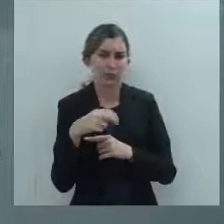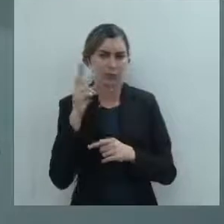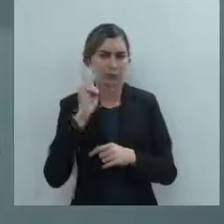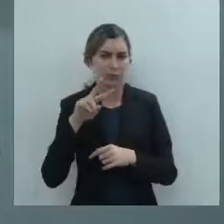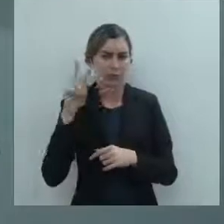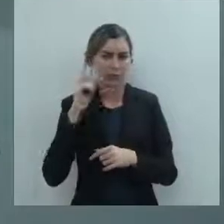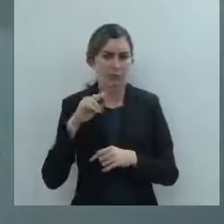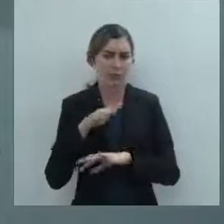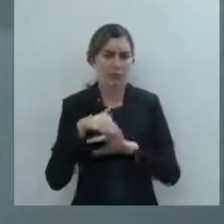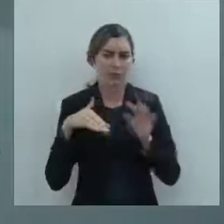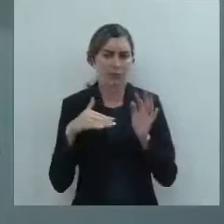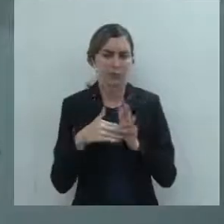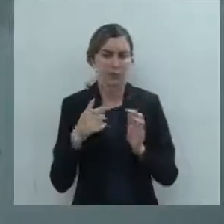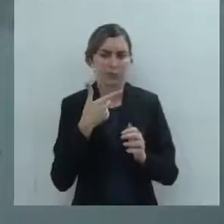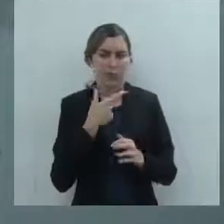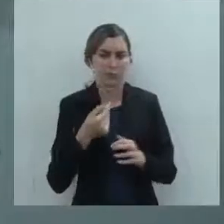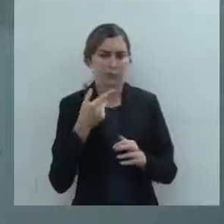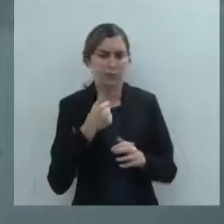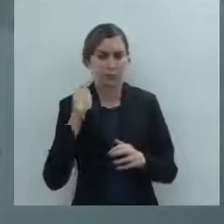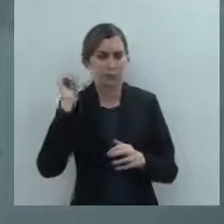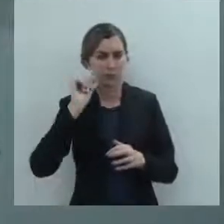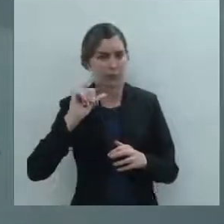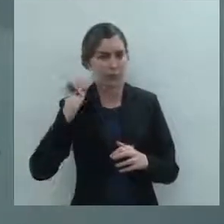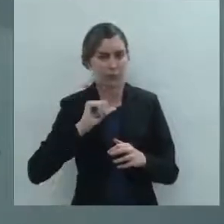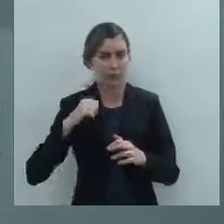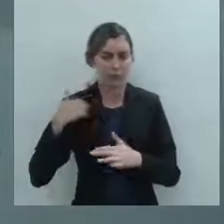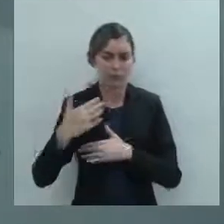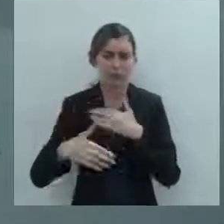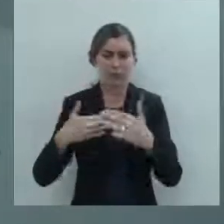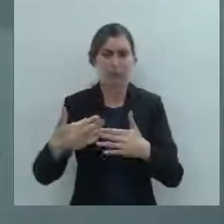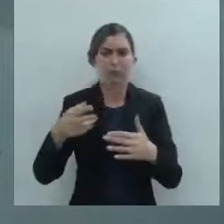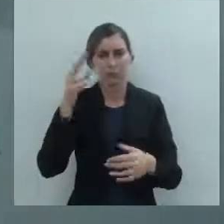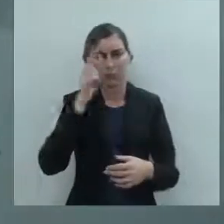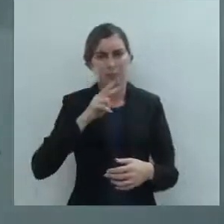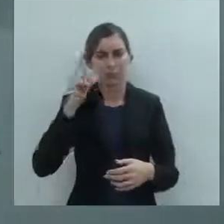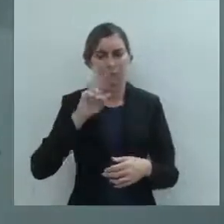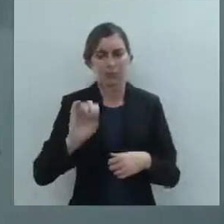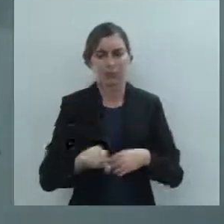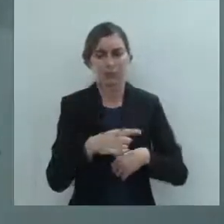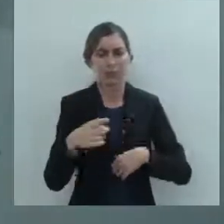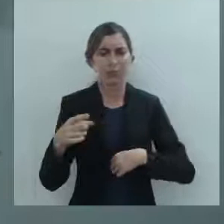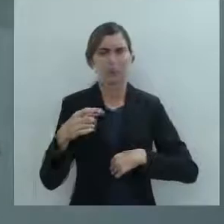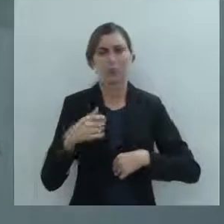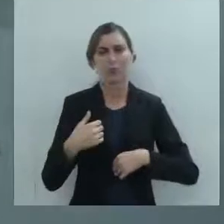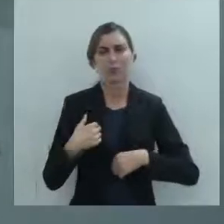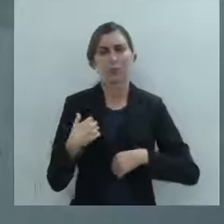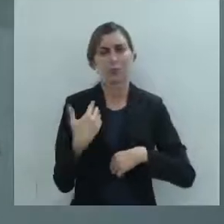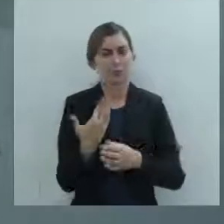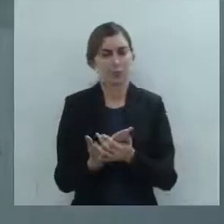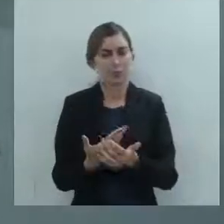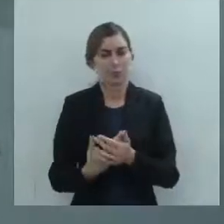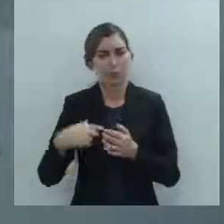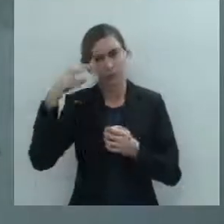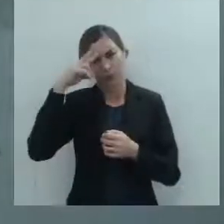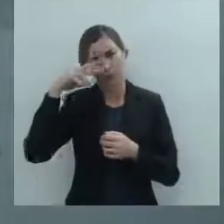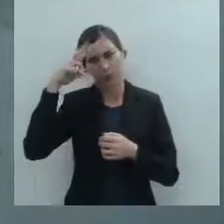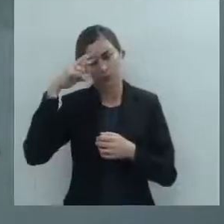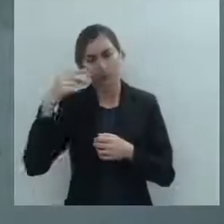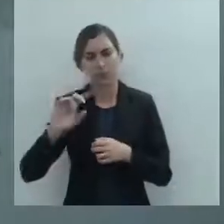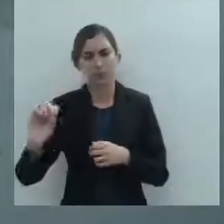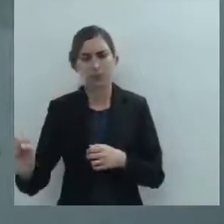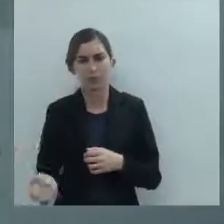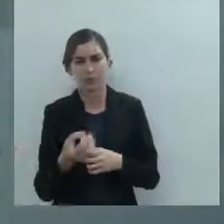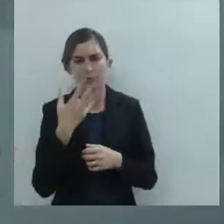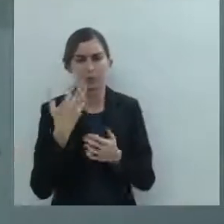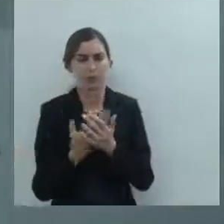história e todos os homens e todas as mulheres no decorrer da história são agentes do estudo histórico e a